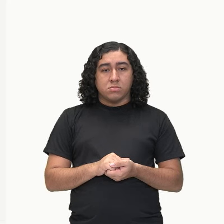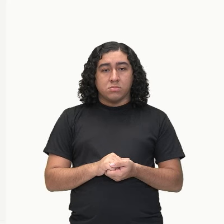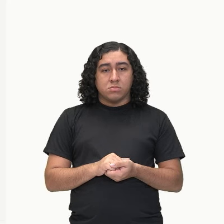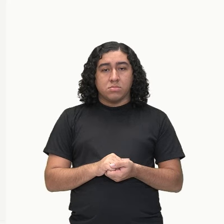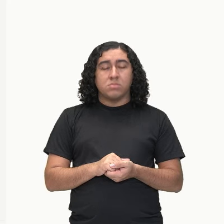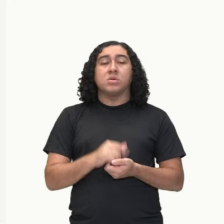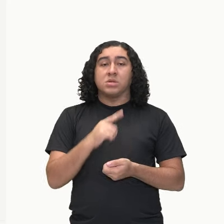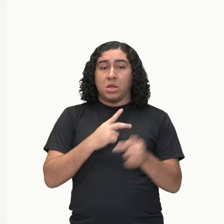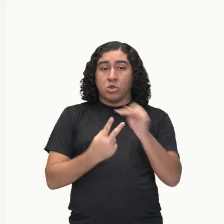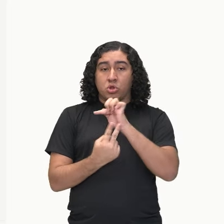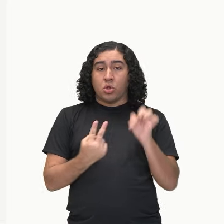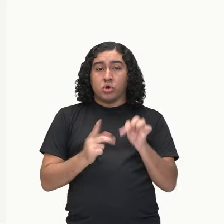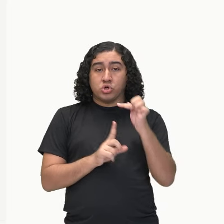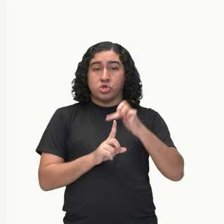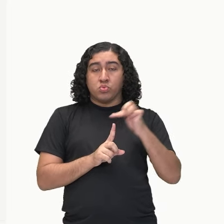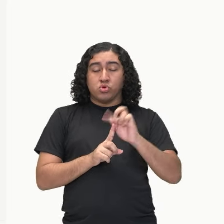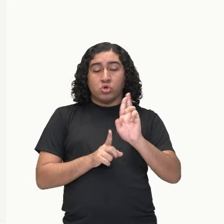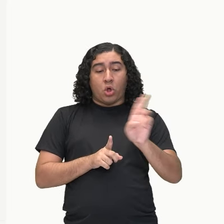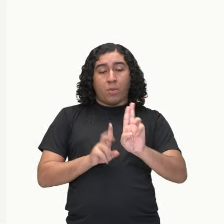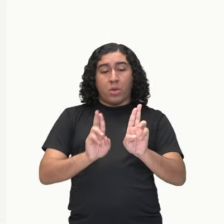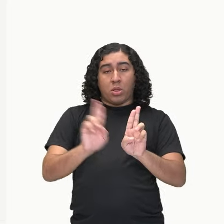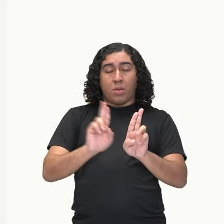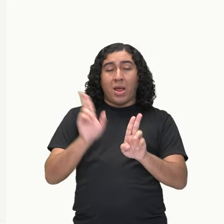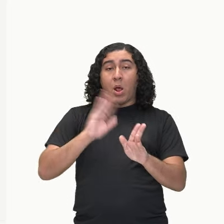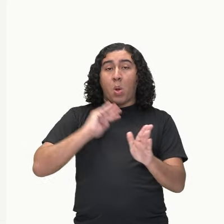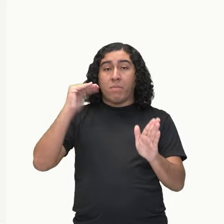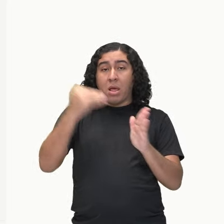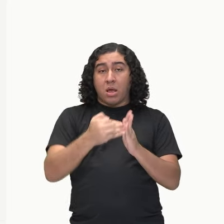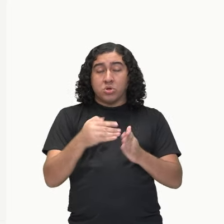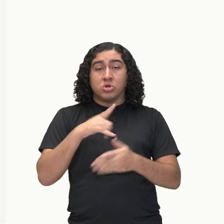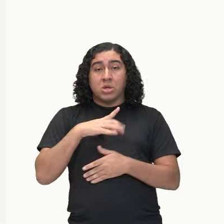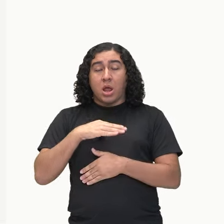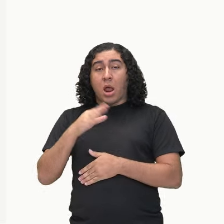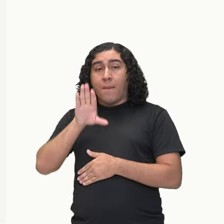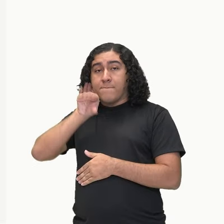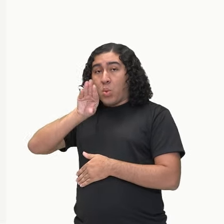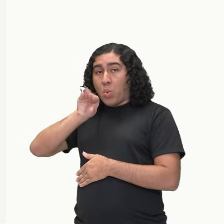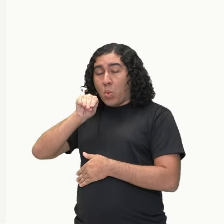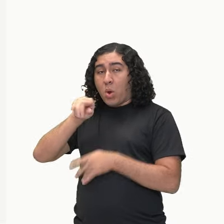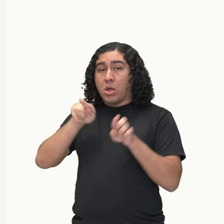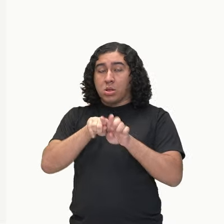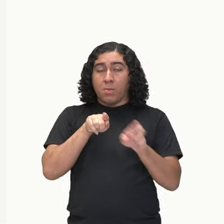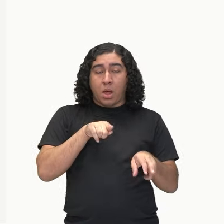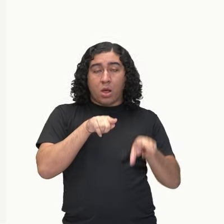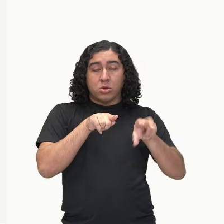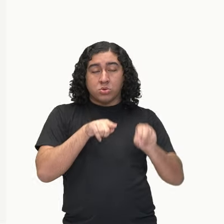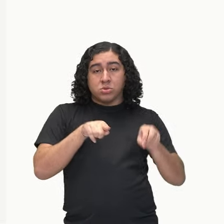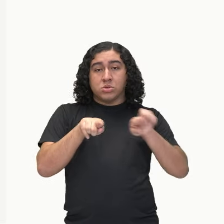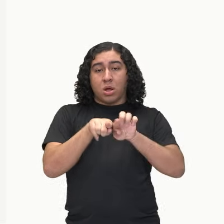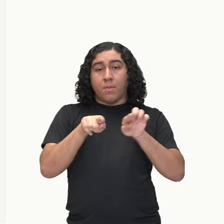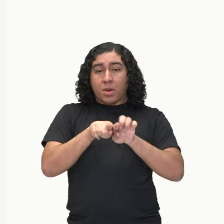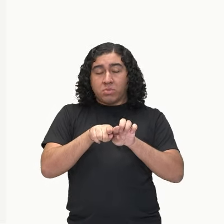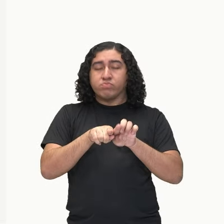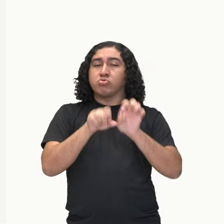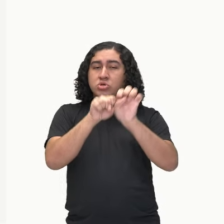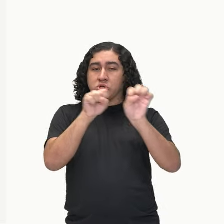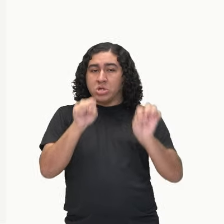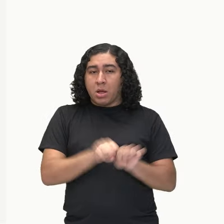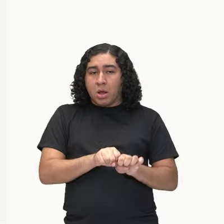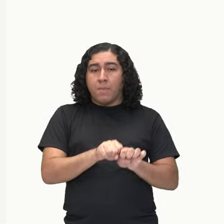nomenclatura, vai ser completo, possuindo boca, ânus e um sistema interessante,